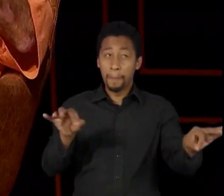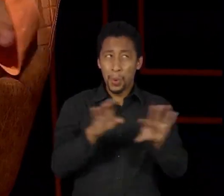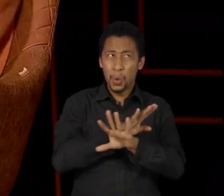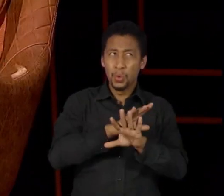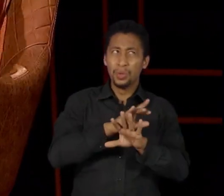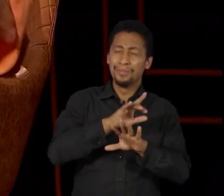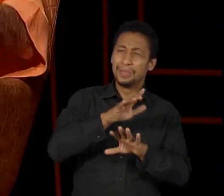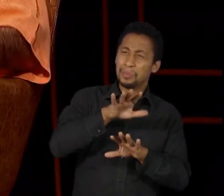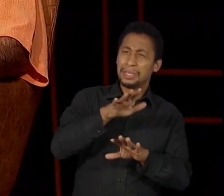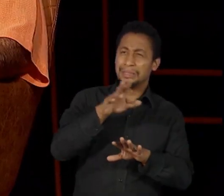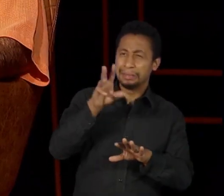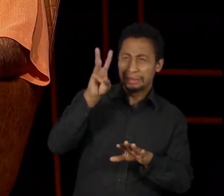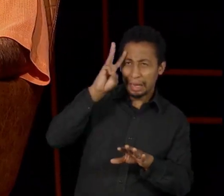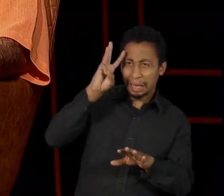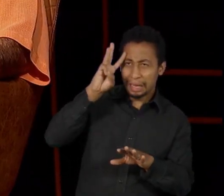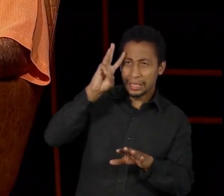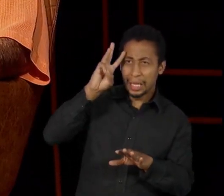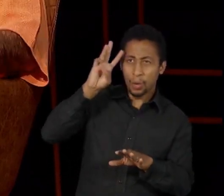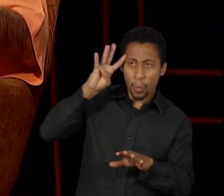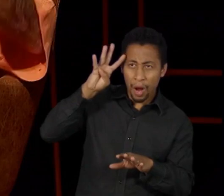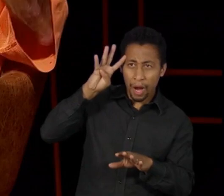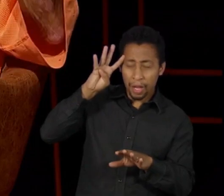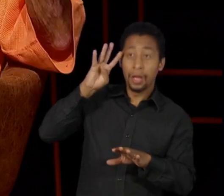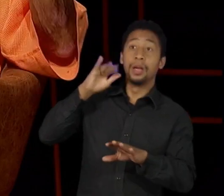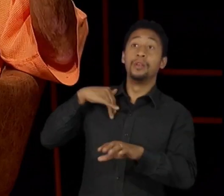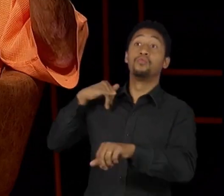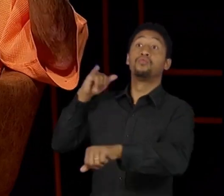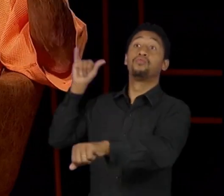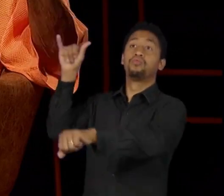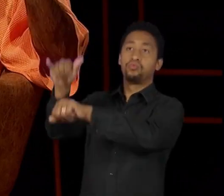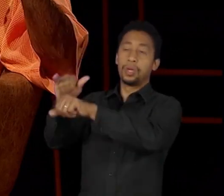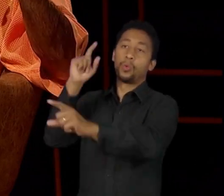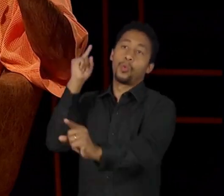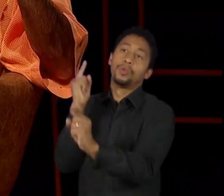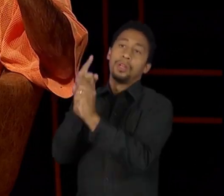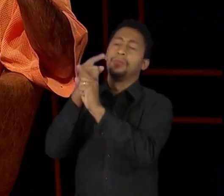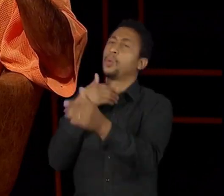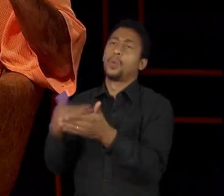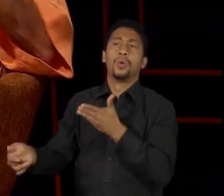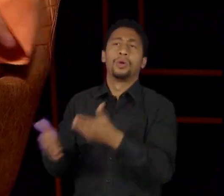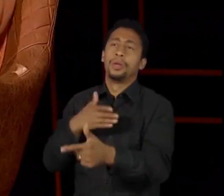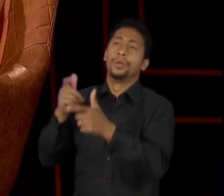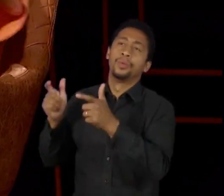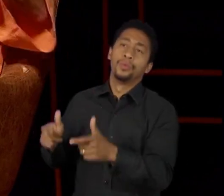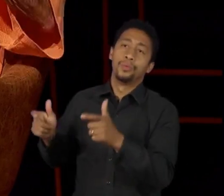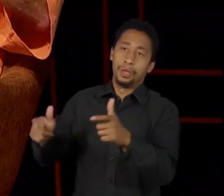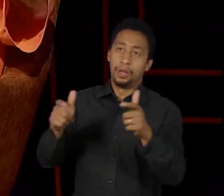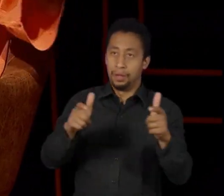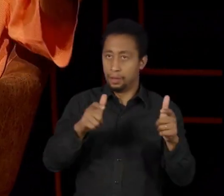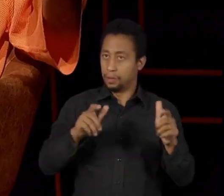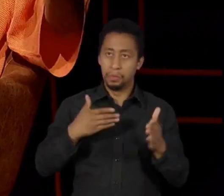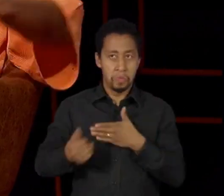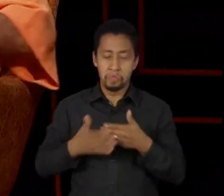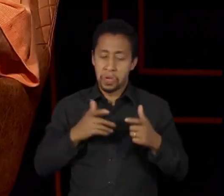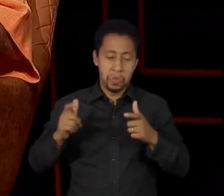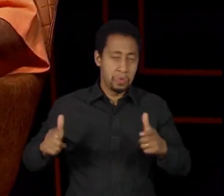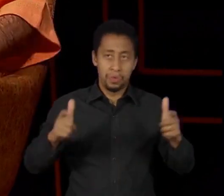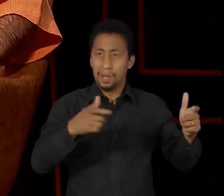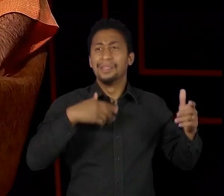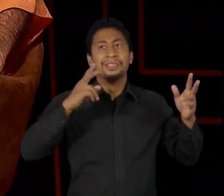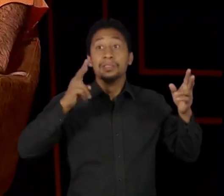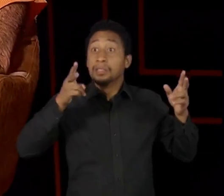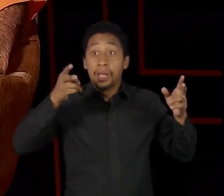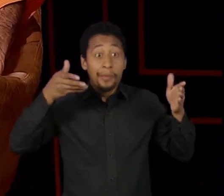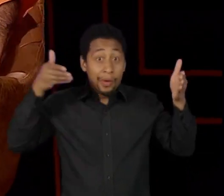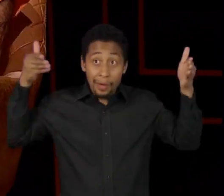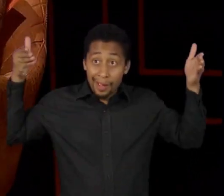ia nos encontrar onde nós estivéssemos, né? Então, ele ficava um pouco da semana fora e daqui a pouco ele chegava. Quando ele chegava, era uma